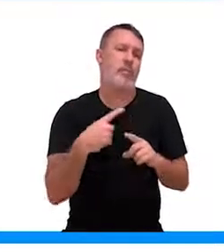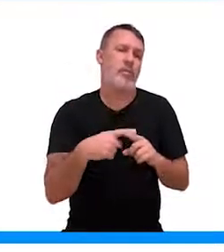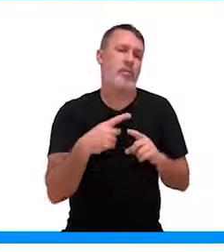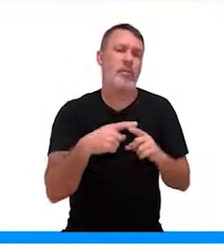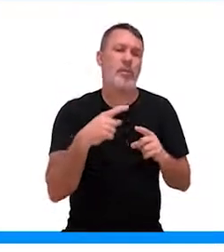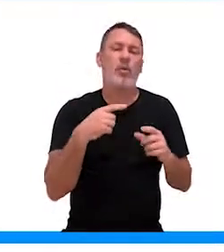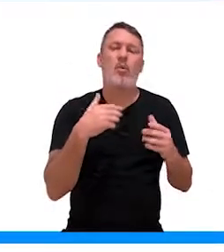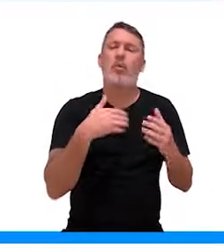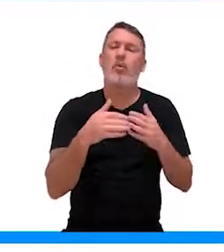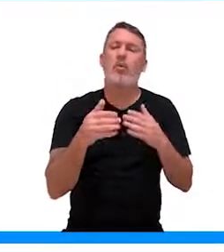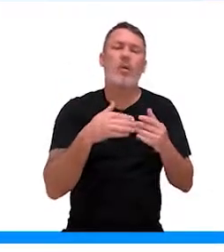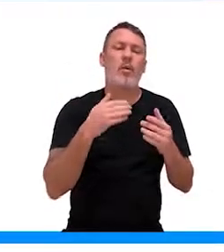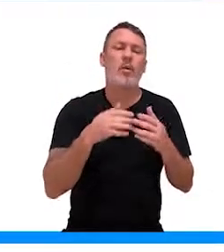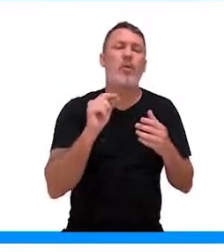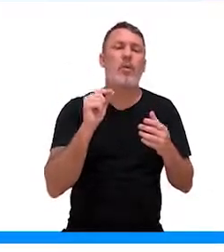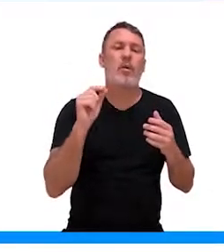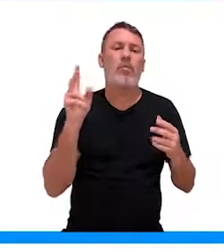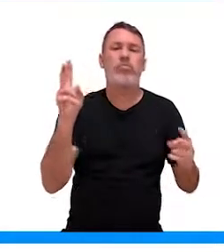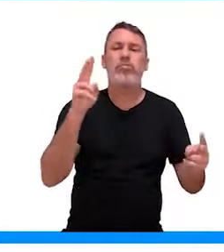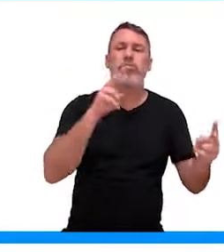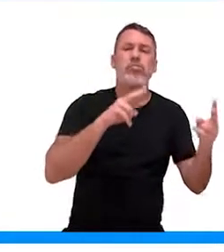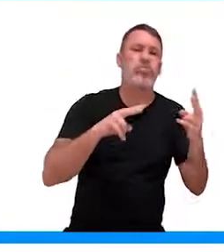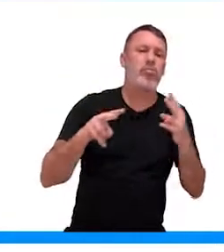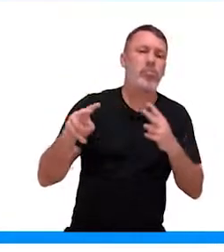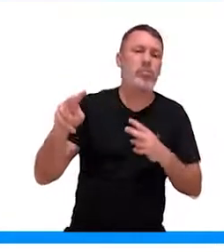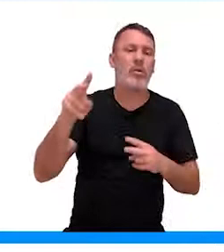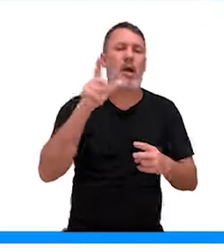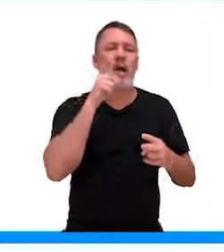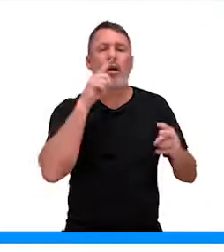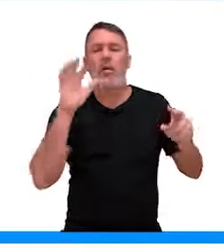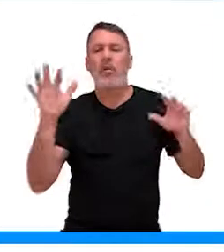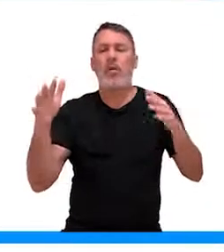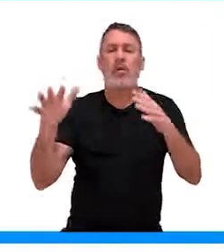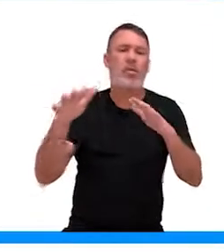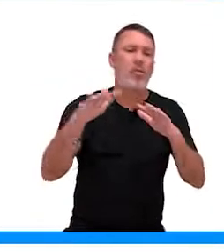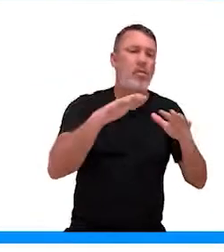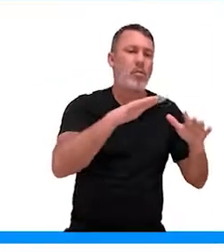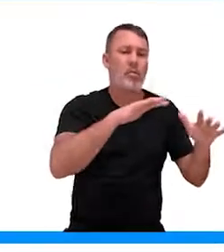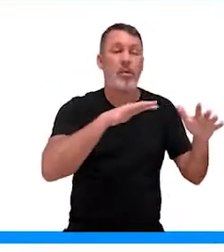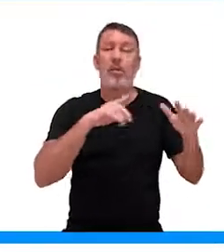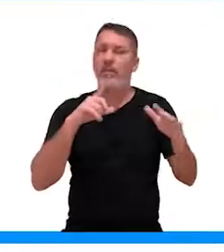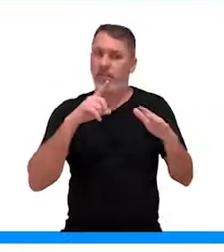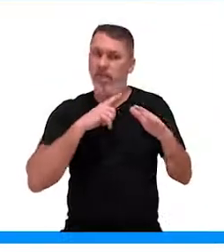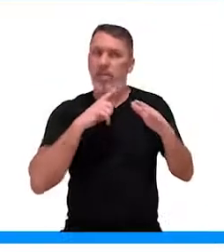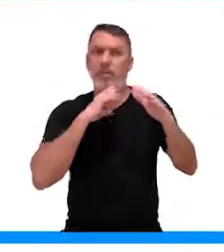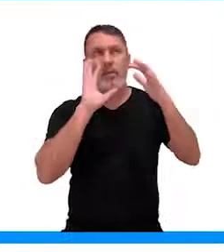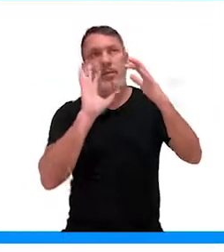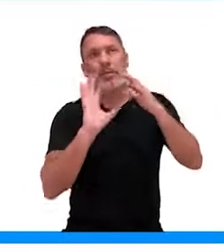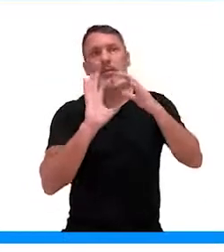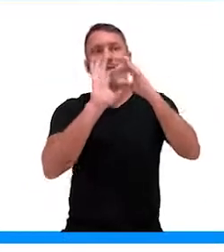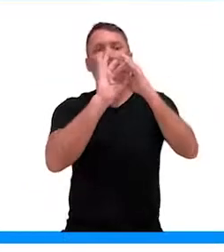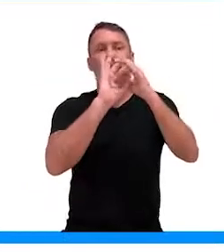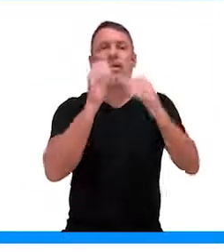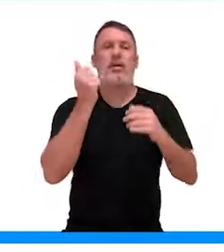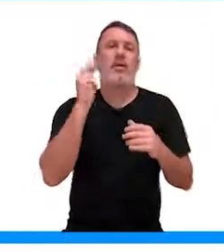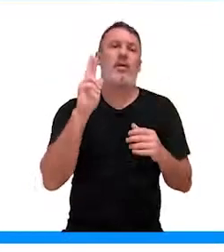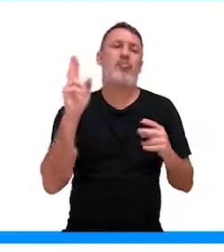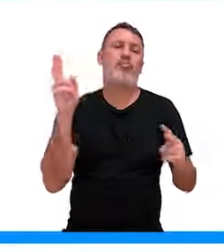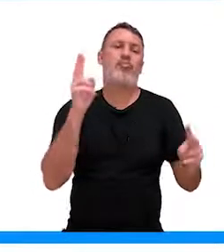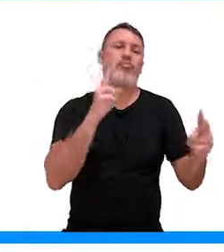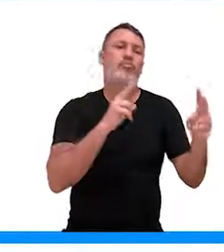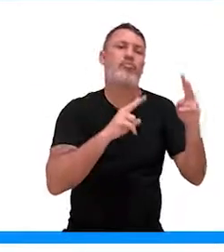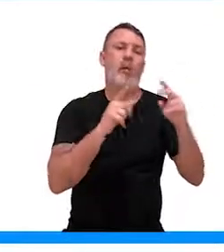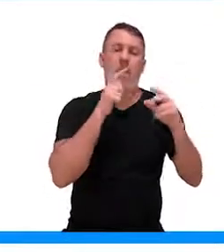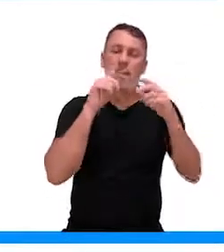corrente marítima ela é acompanhada, no sentido do meio atmosférico, por uma massa de ar.